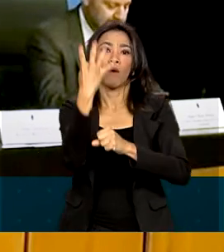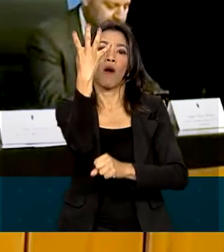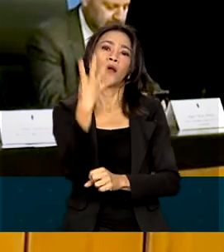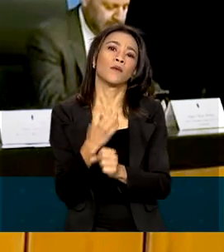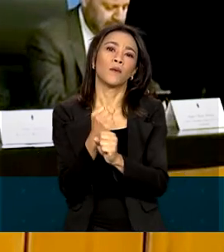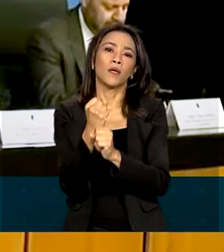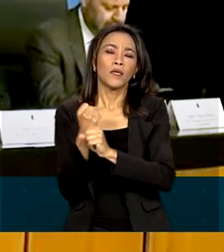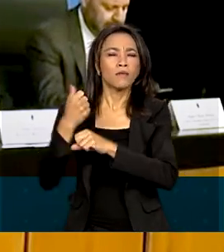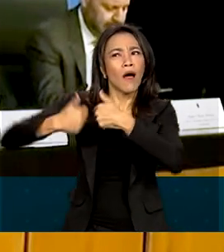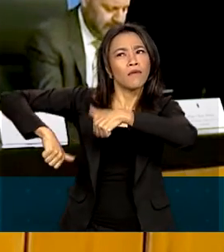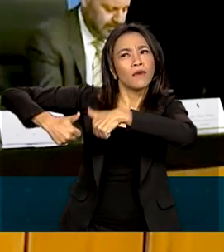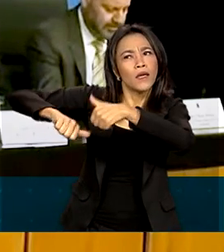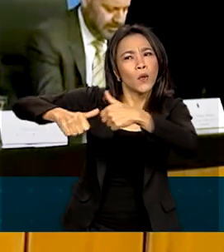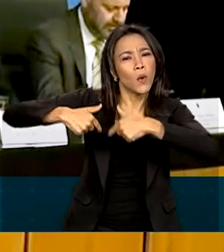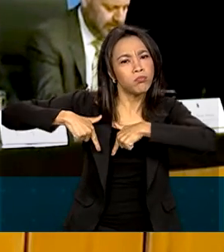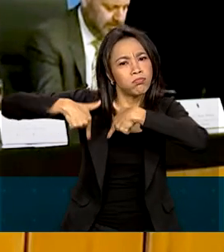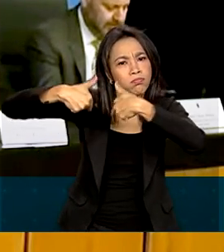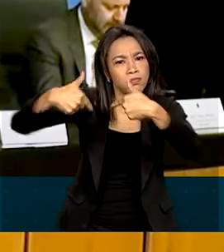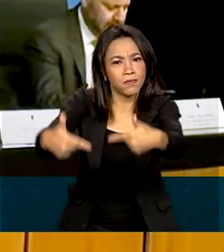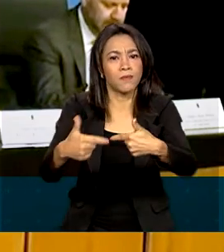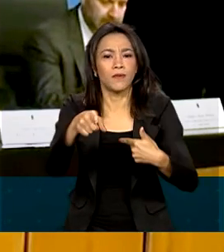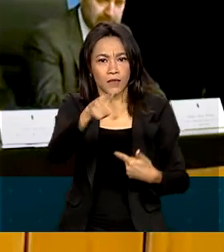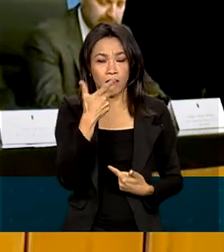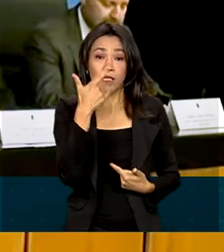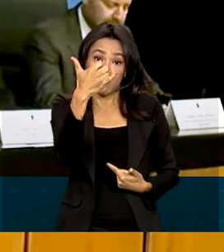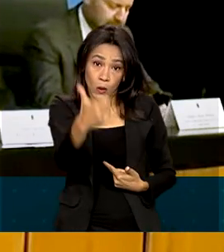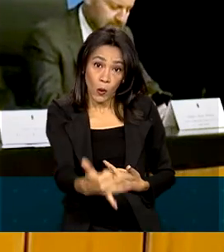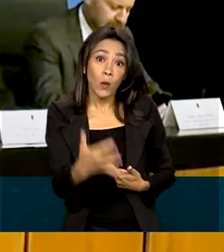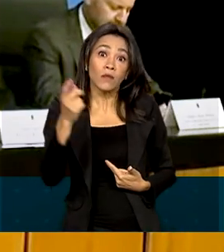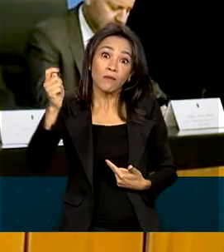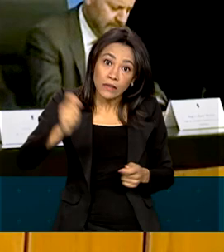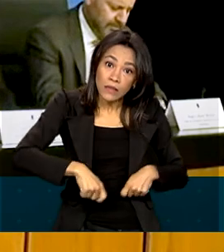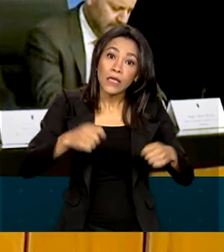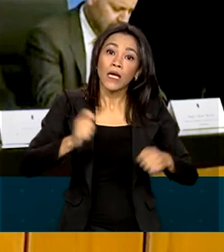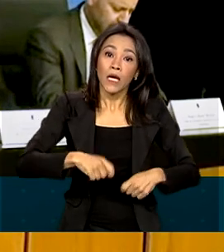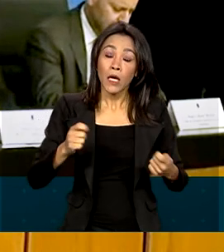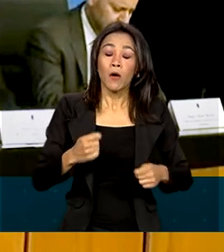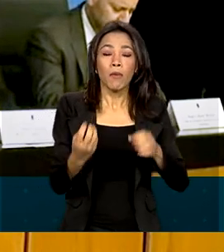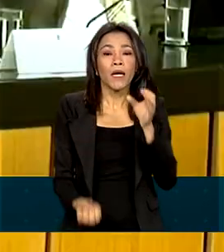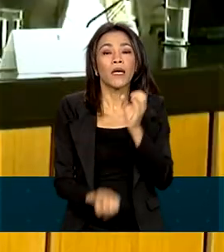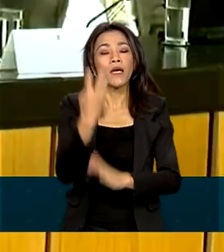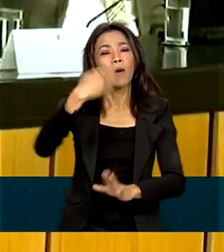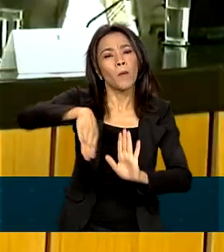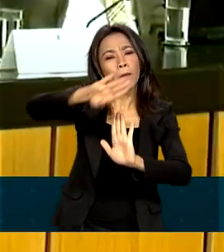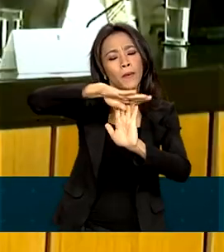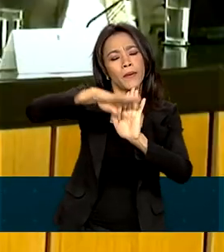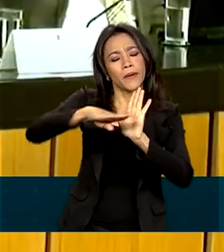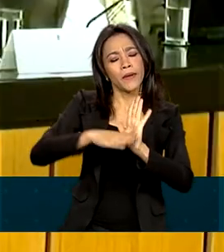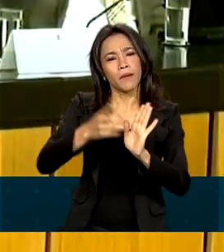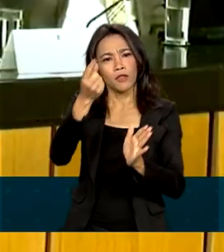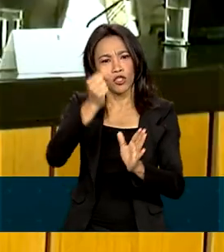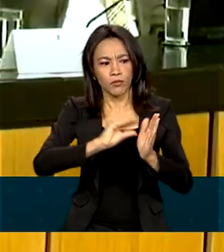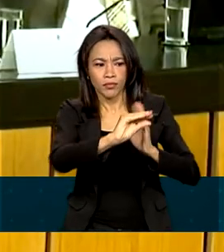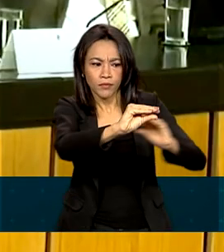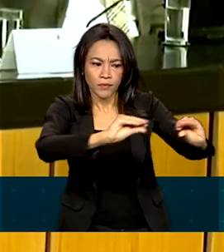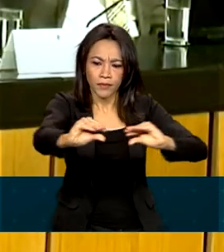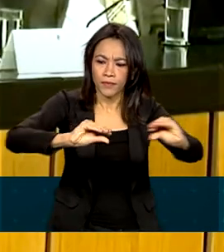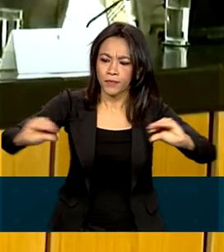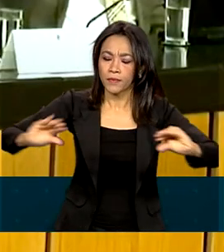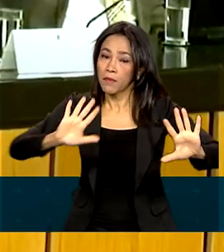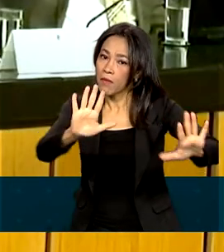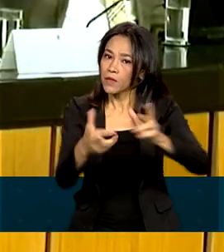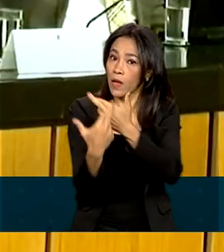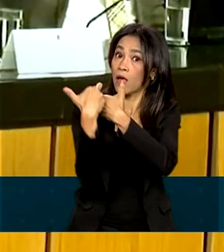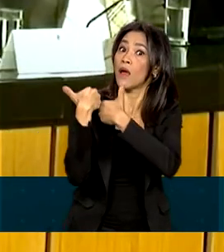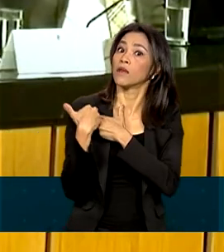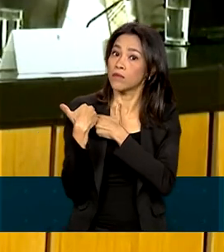de economia. Segundo Guedes, foi possível fazer o maior programa de transferência de renda do Brasil com responsabilidade fiscal.